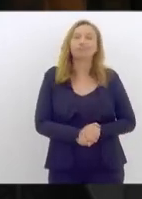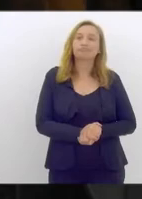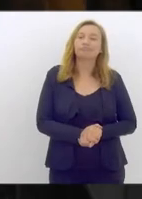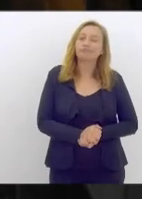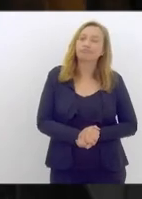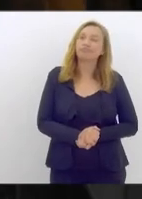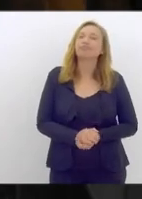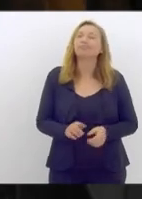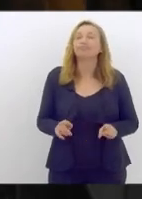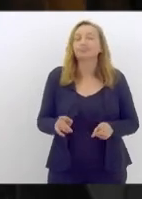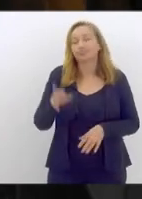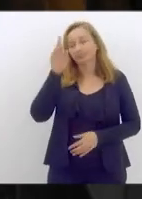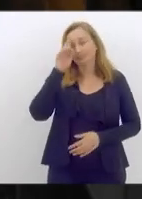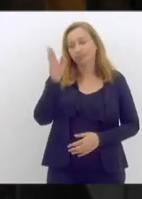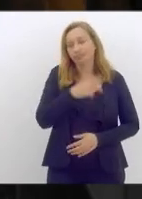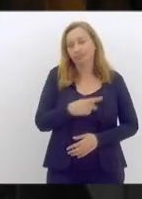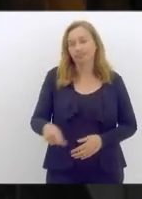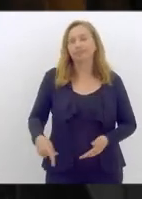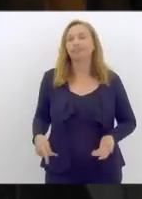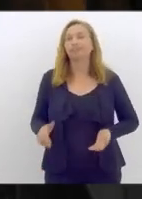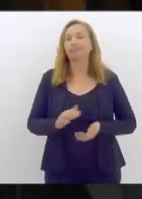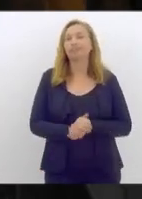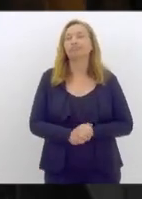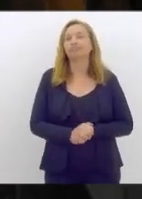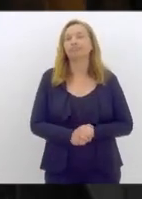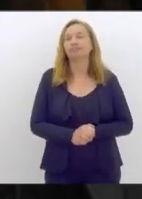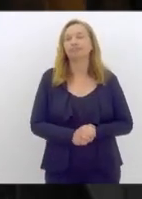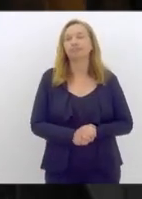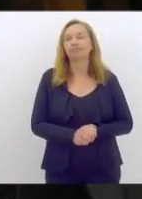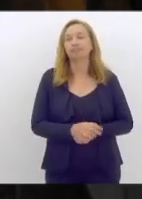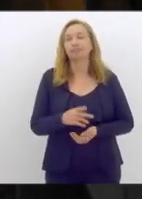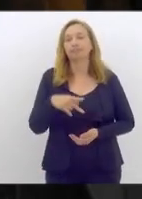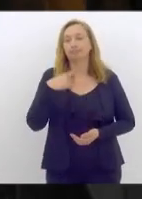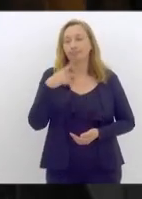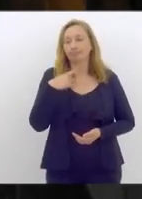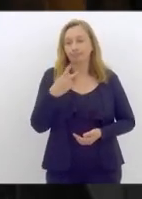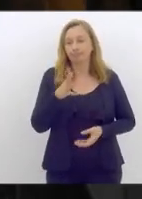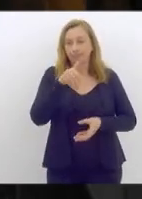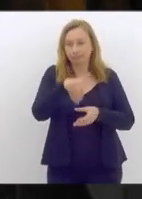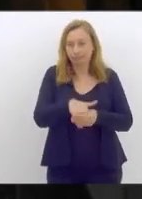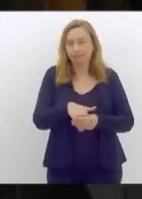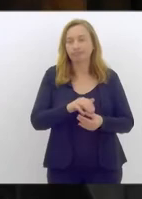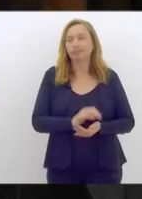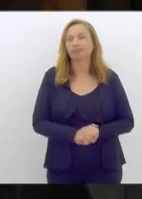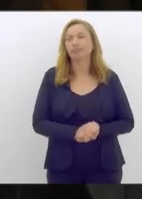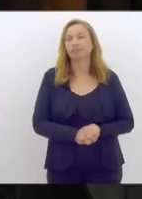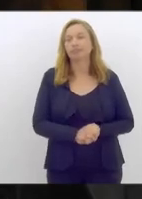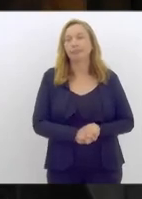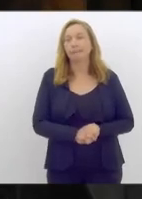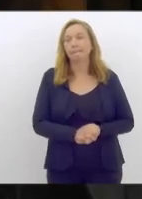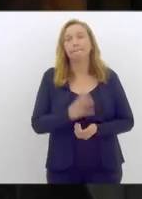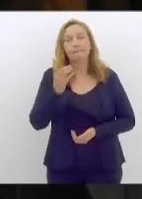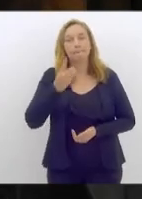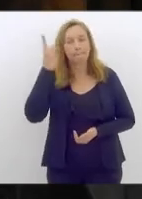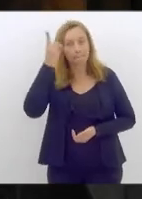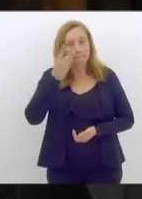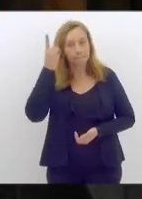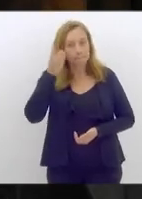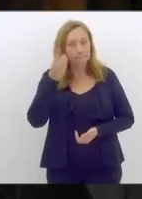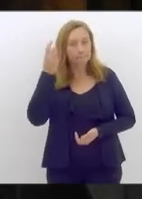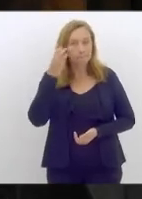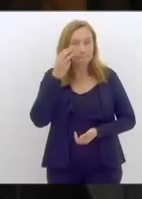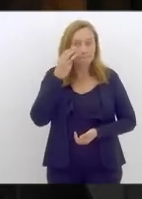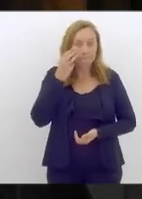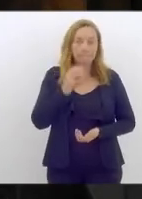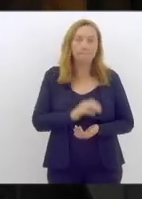além do macho Presidente fiz destacar no voto deputados waldeck